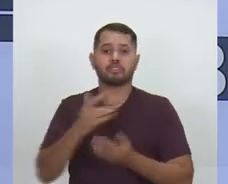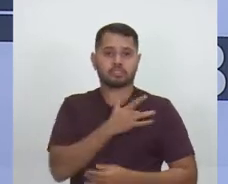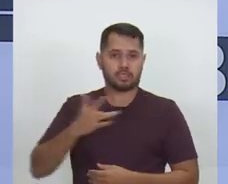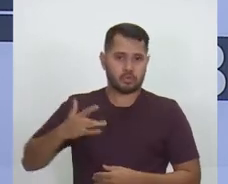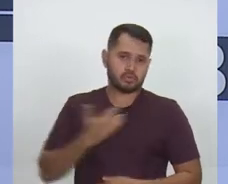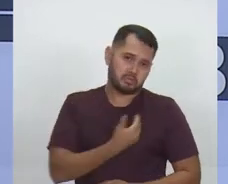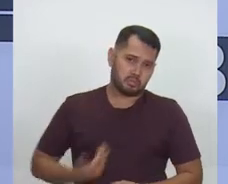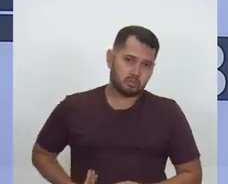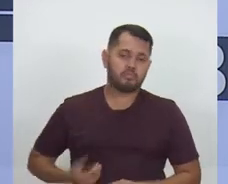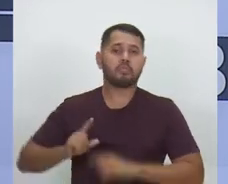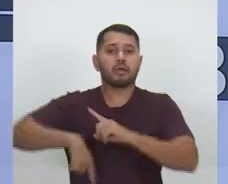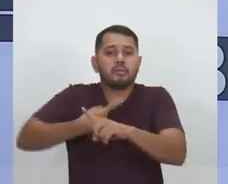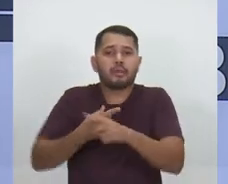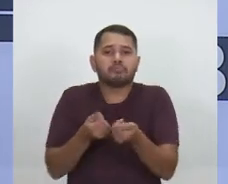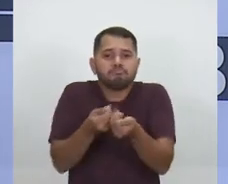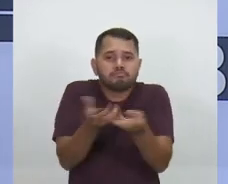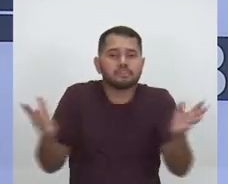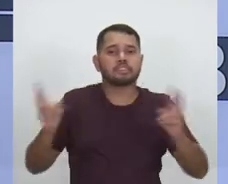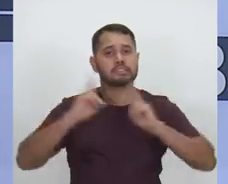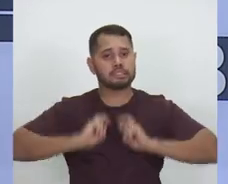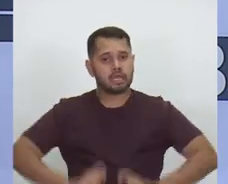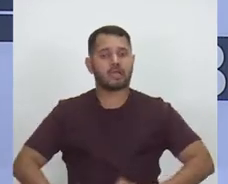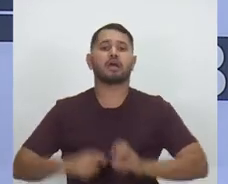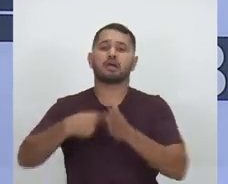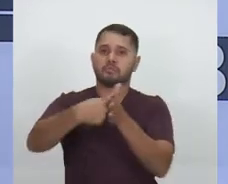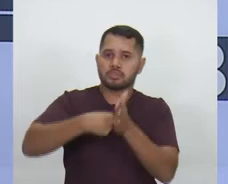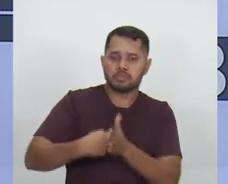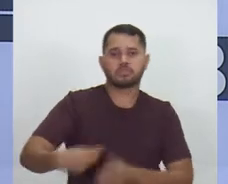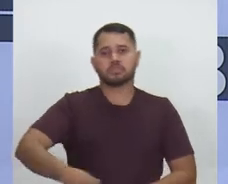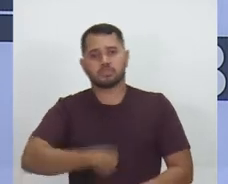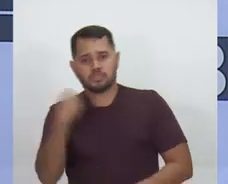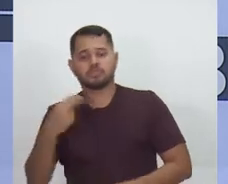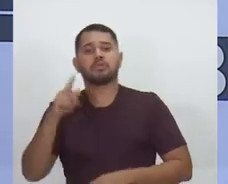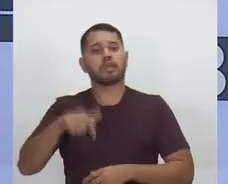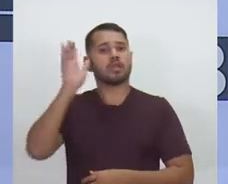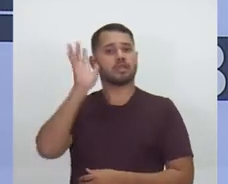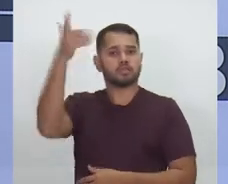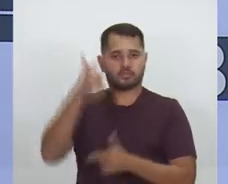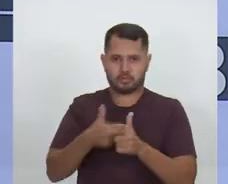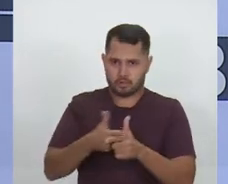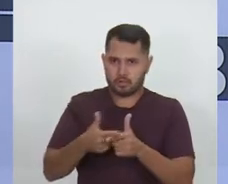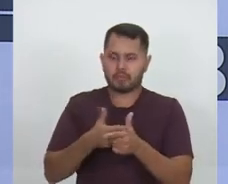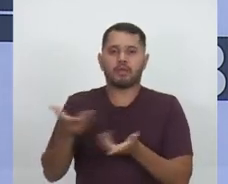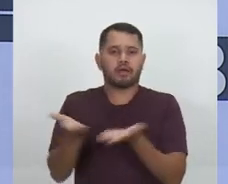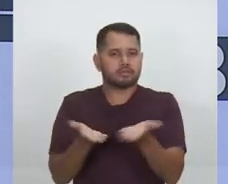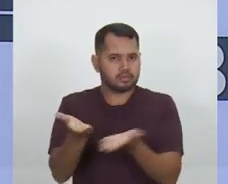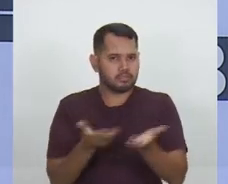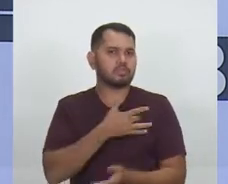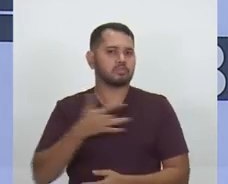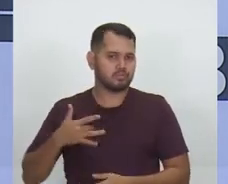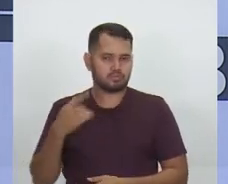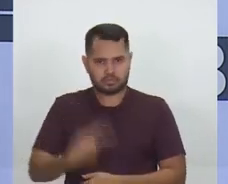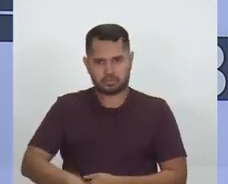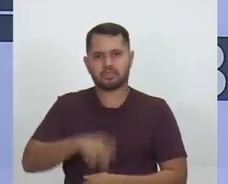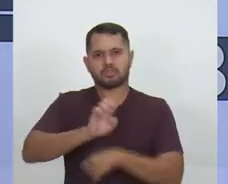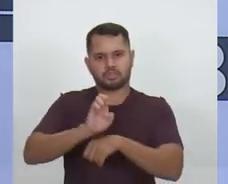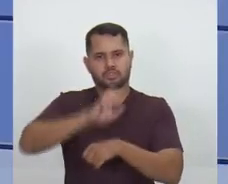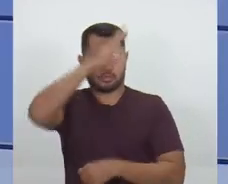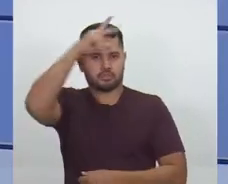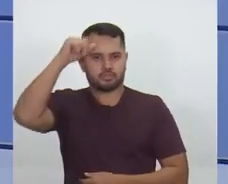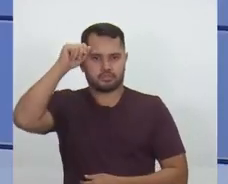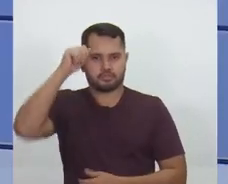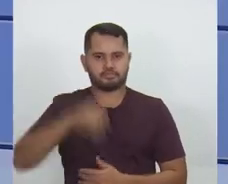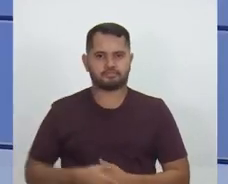ampliando a oferta de exames consultas e cirurgias e resolver o problema do atendimento na saúde pública do estado do amazonas e